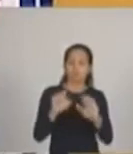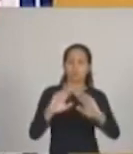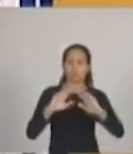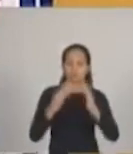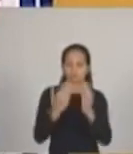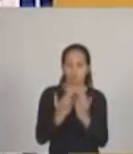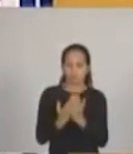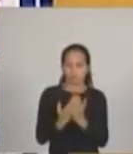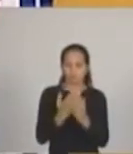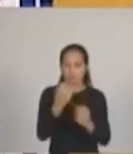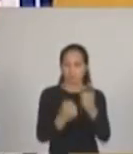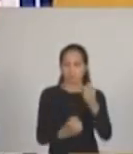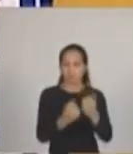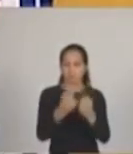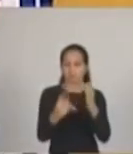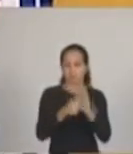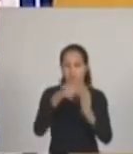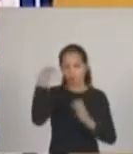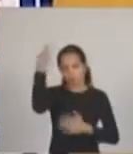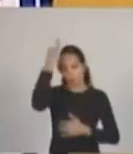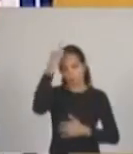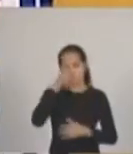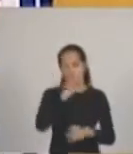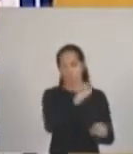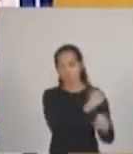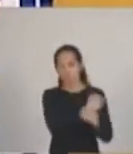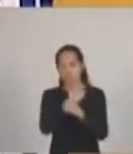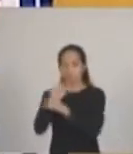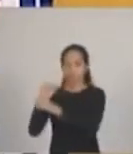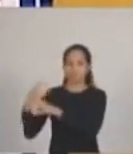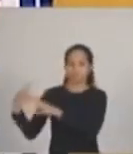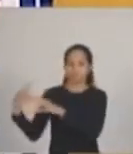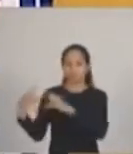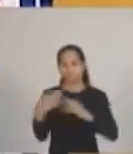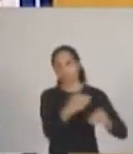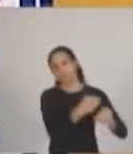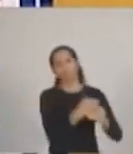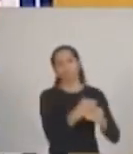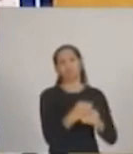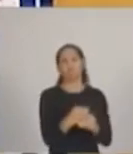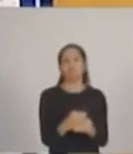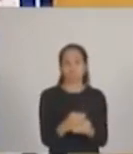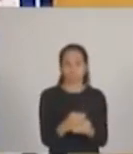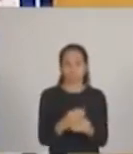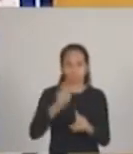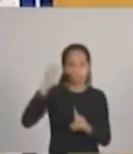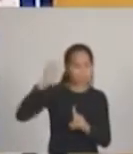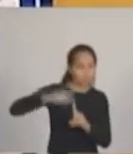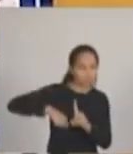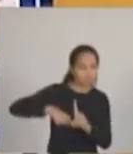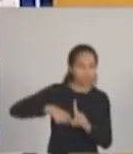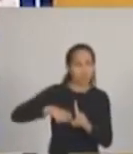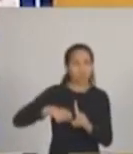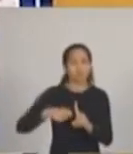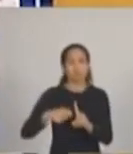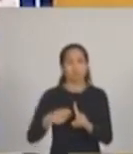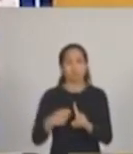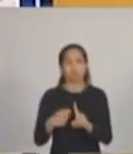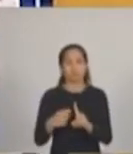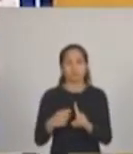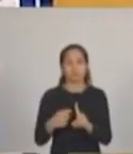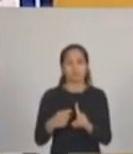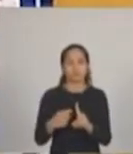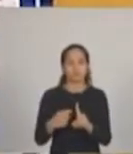escolar do Estado do Espírito Santo paralisou sem ter um mês de